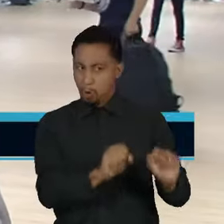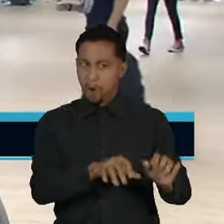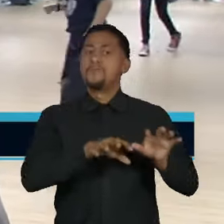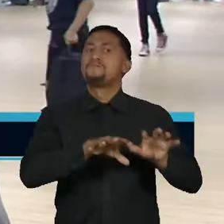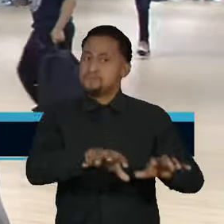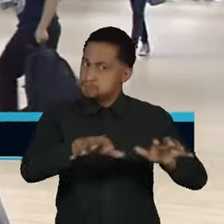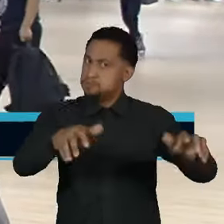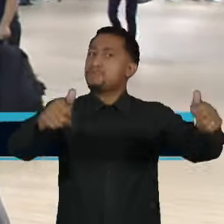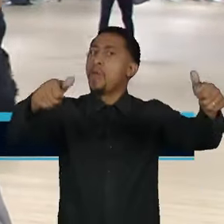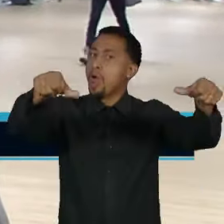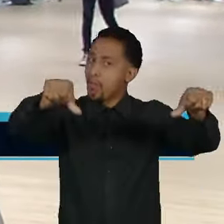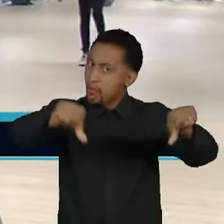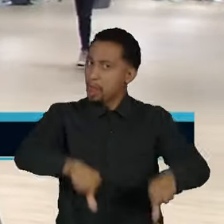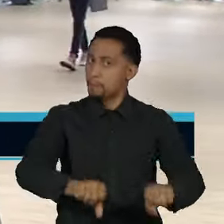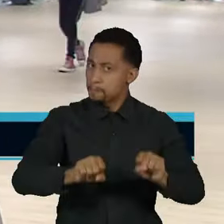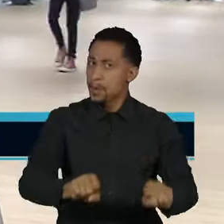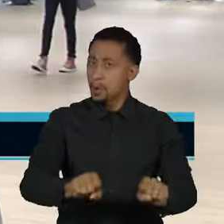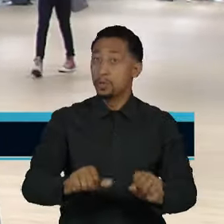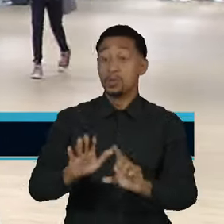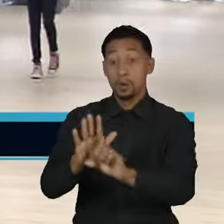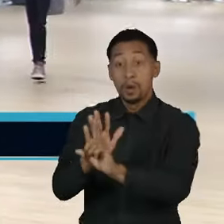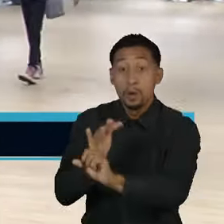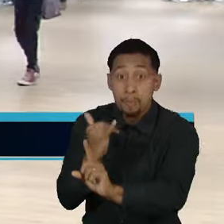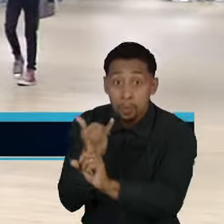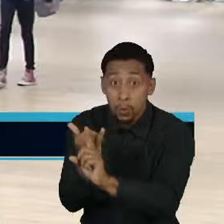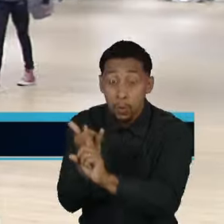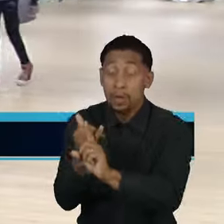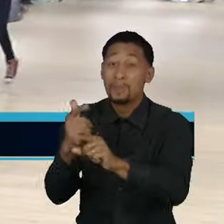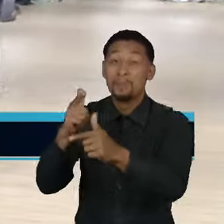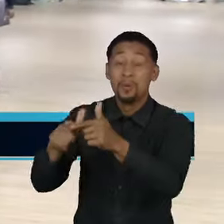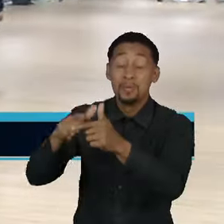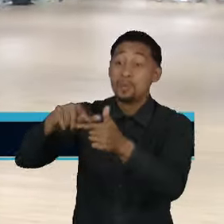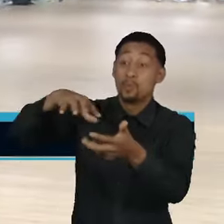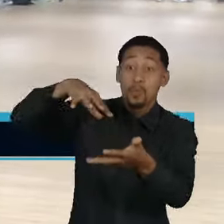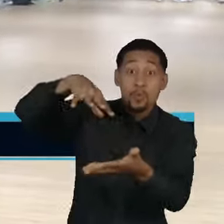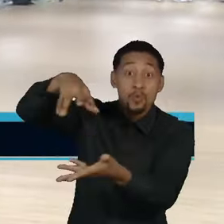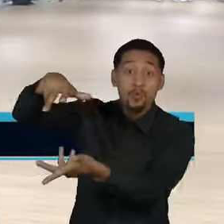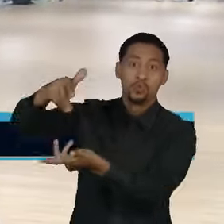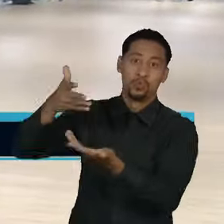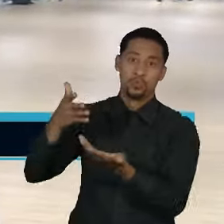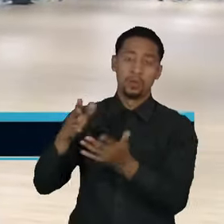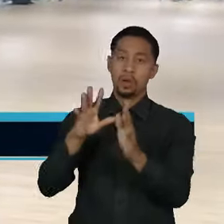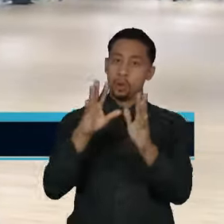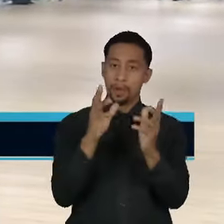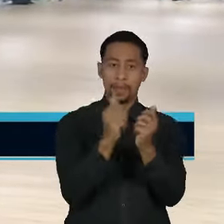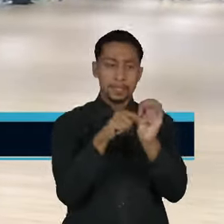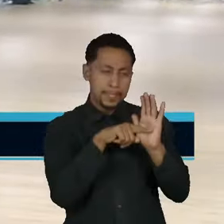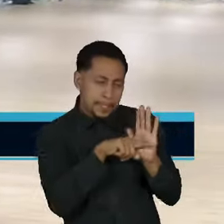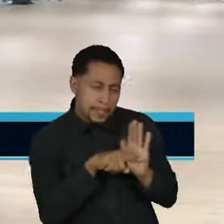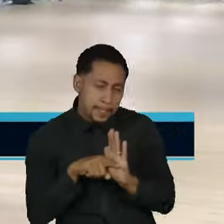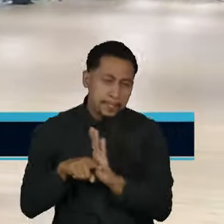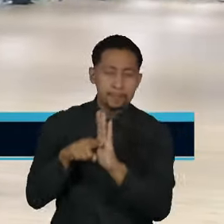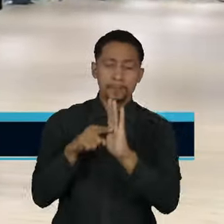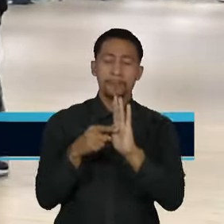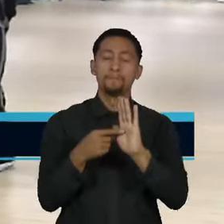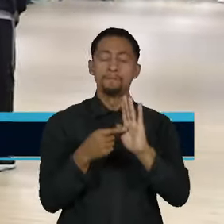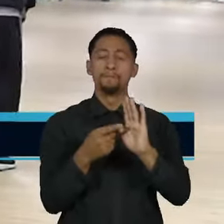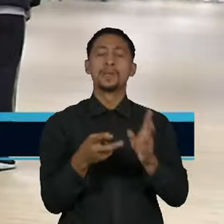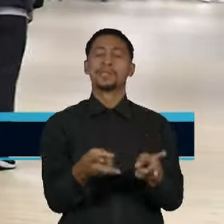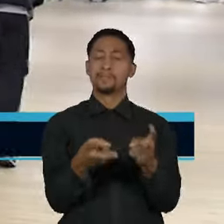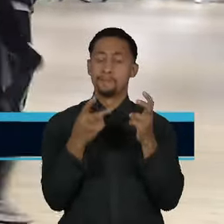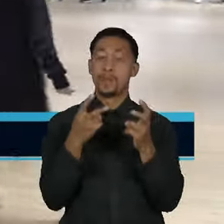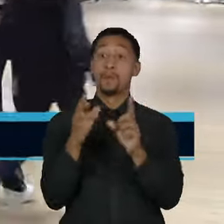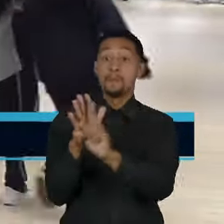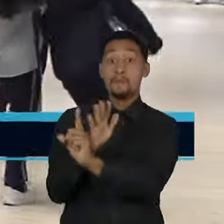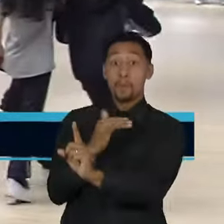é um problema global e um estudo realizado pela Organização Mundial da Saúde mostra que esse tipo de assédio tem migrado cada vez mais para